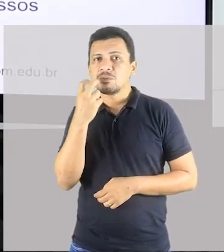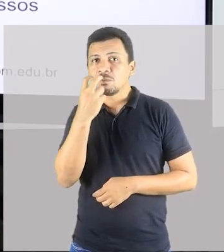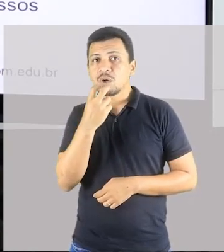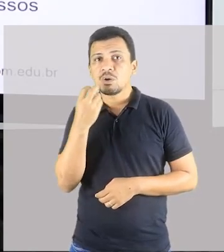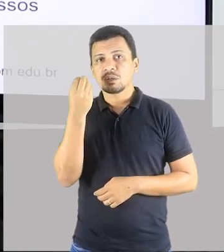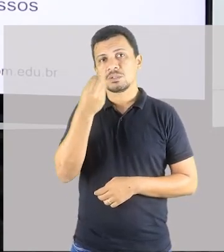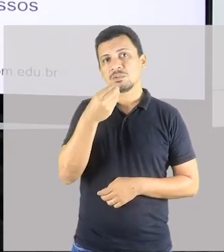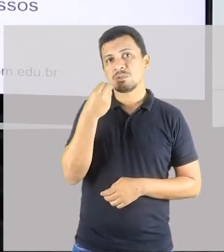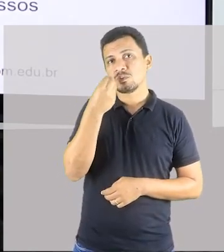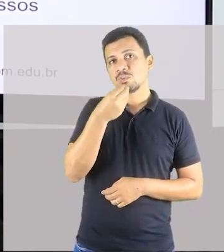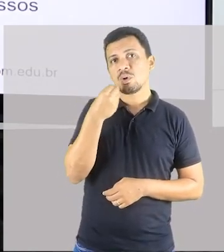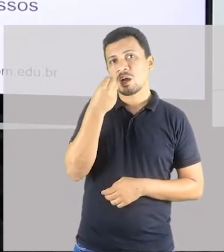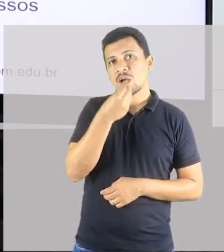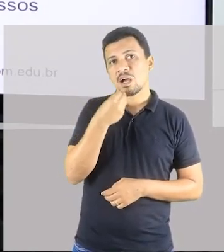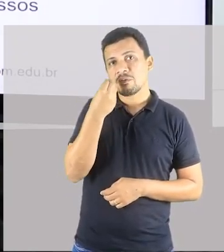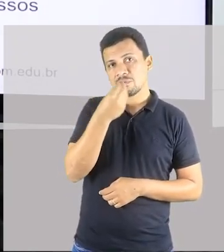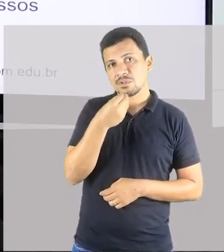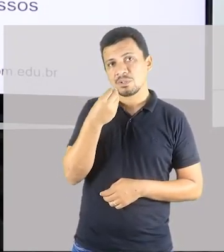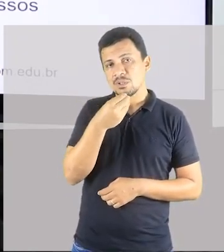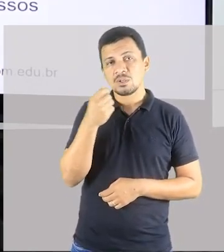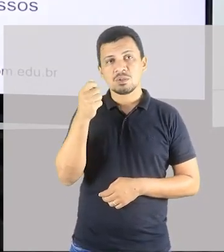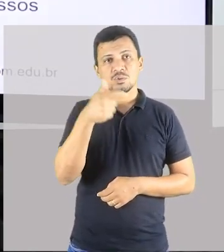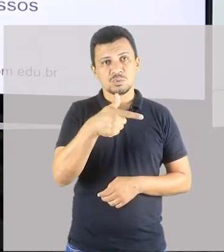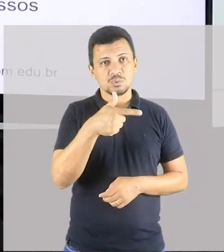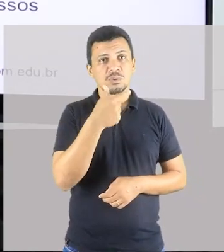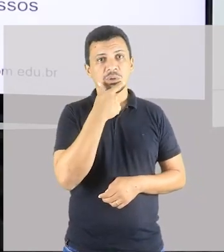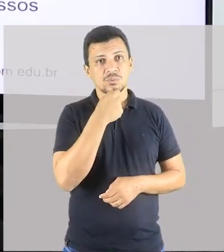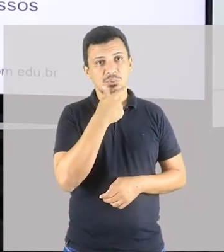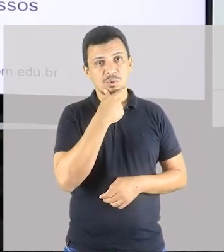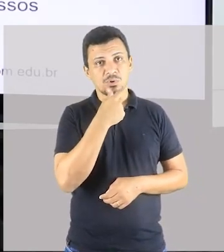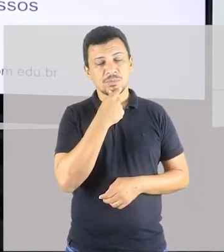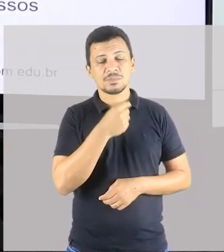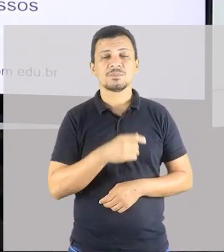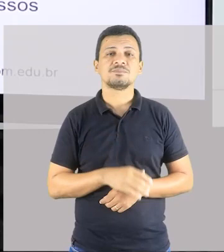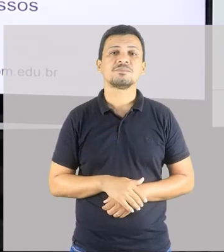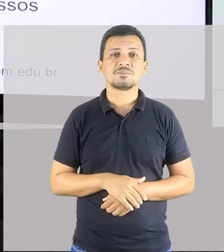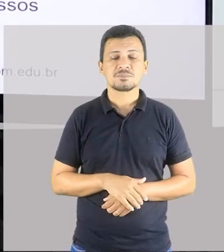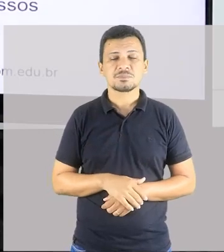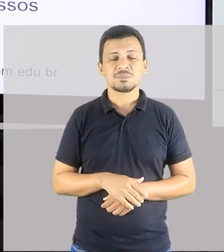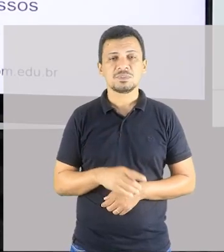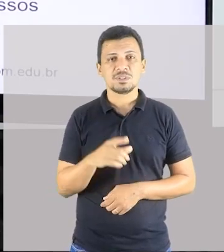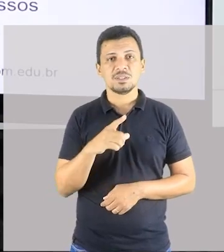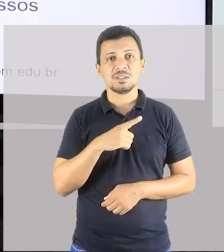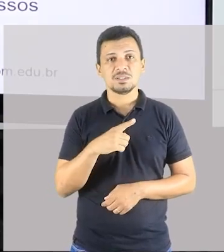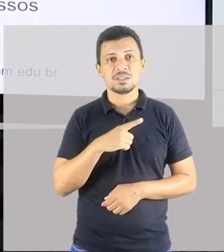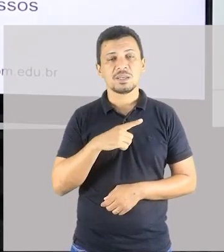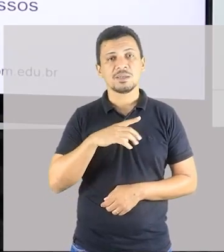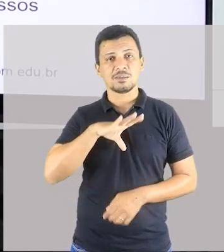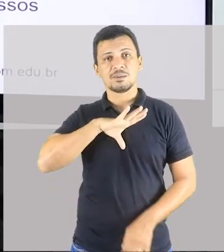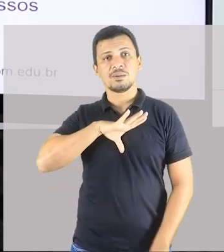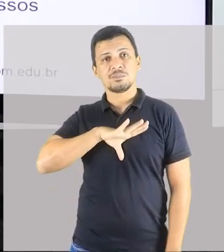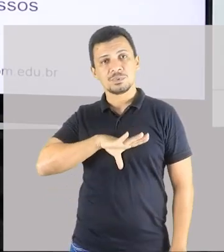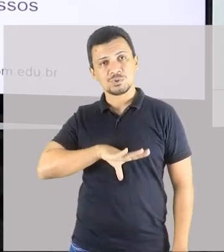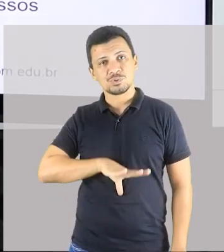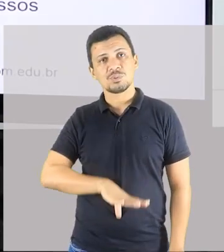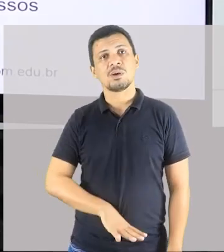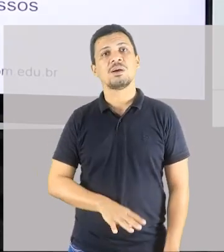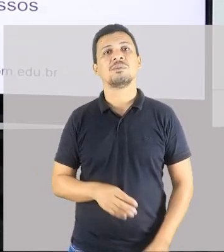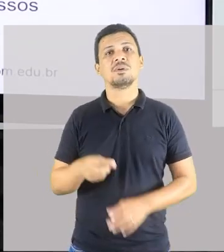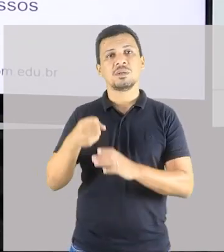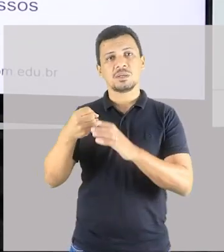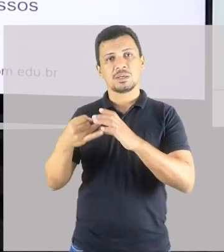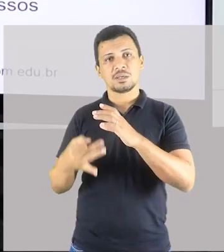de voz um pouco mais fino do que o do homem. Aí tem a questão menstrual. Então, são